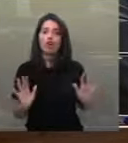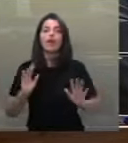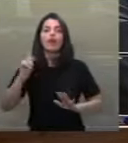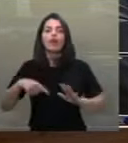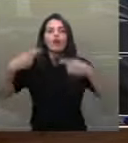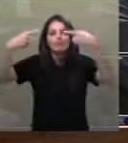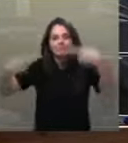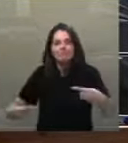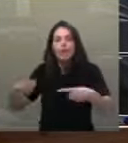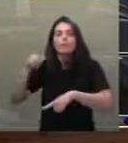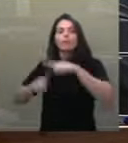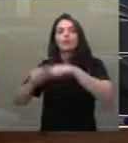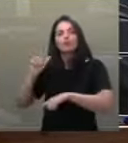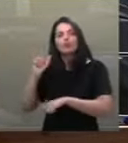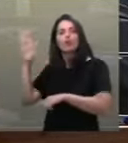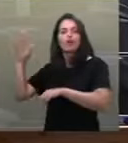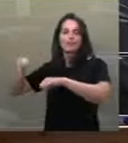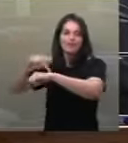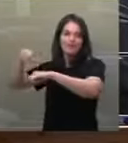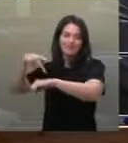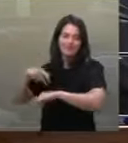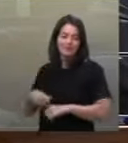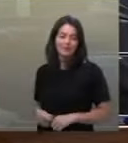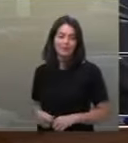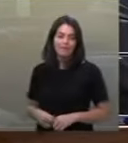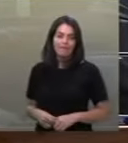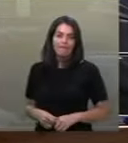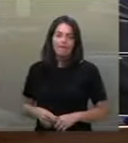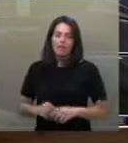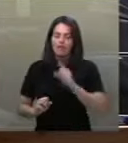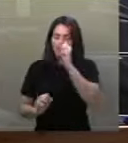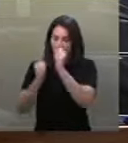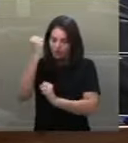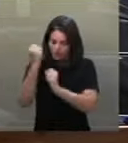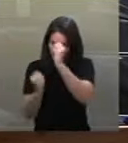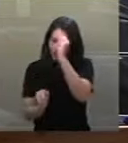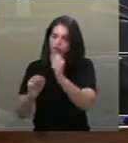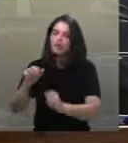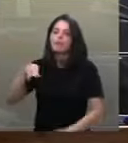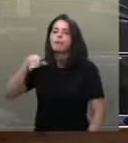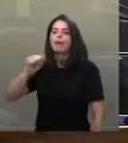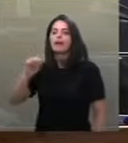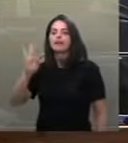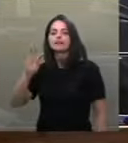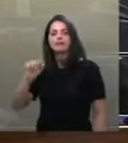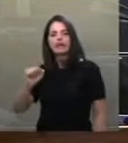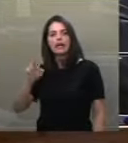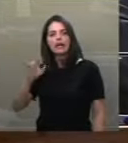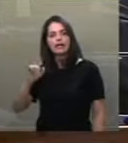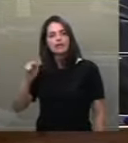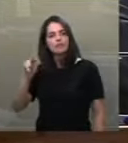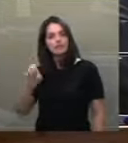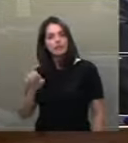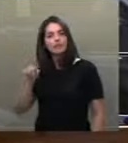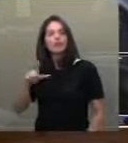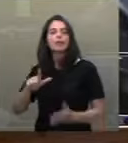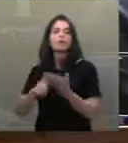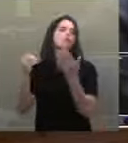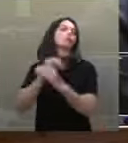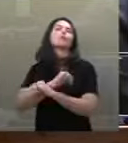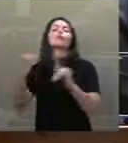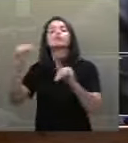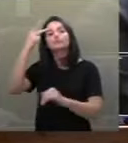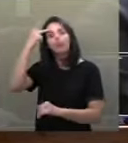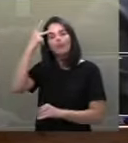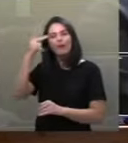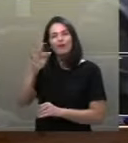importado. O caso recente da refinaria de Mataripe subscreve essa hipótese. Matéria publicada na Folha de São Paulo indica